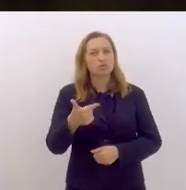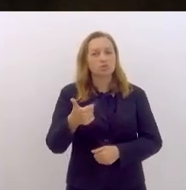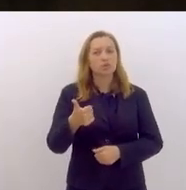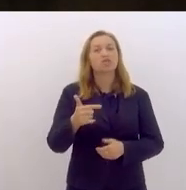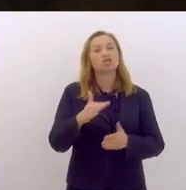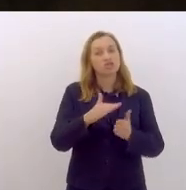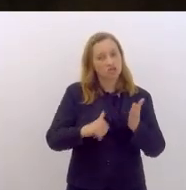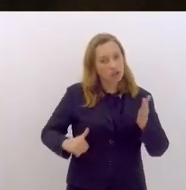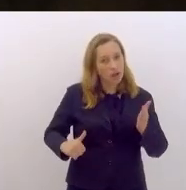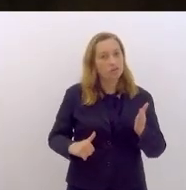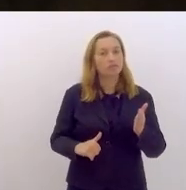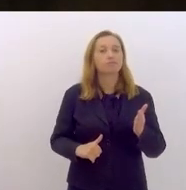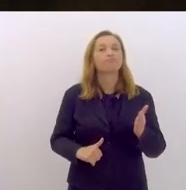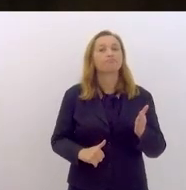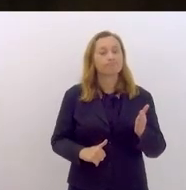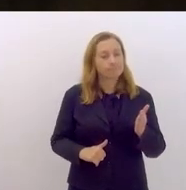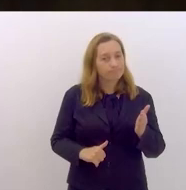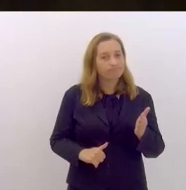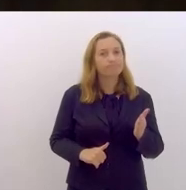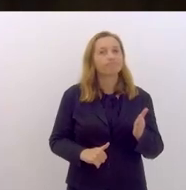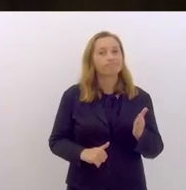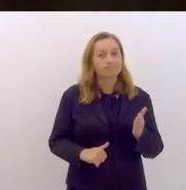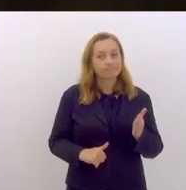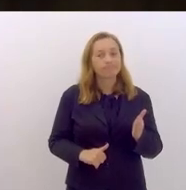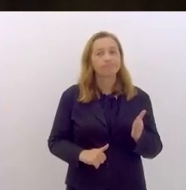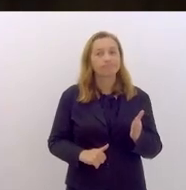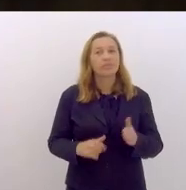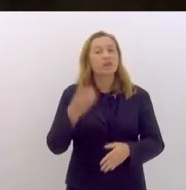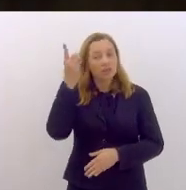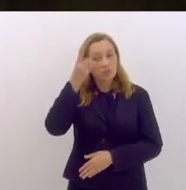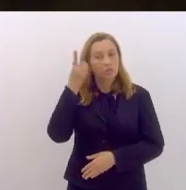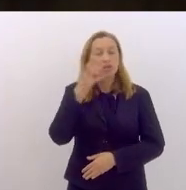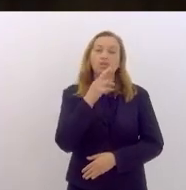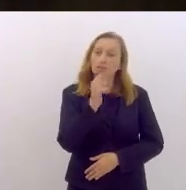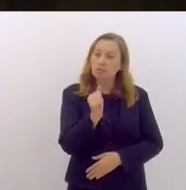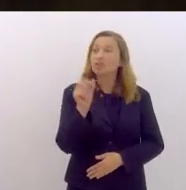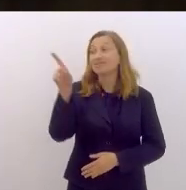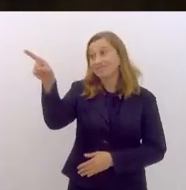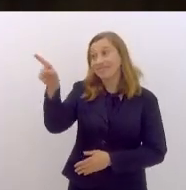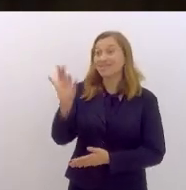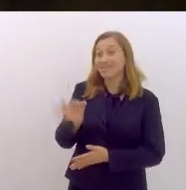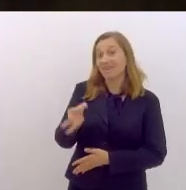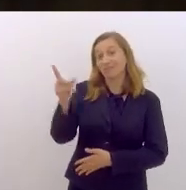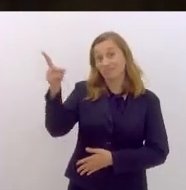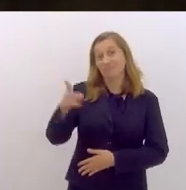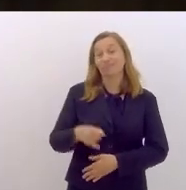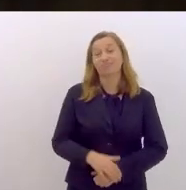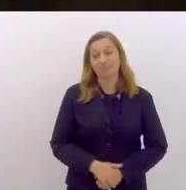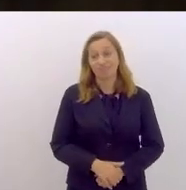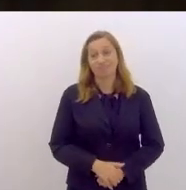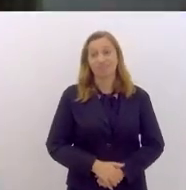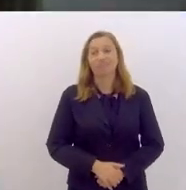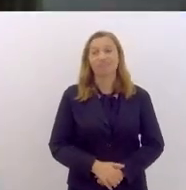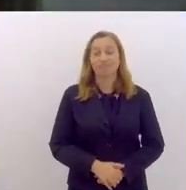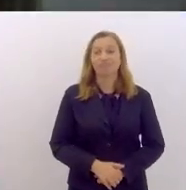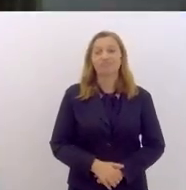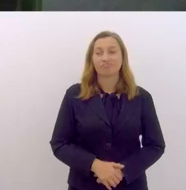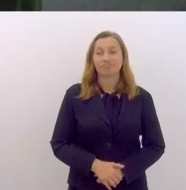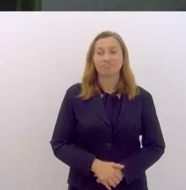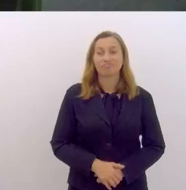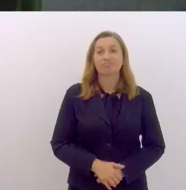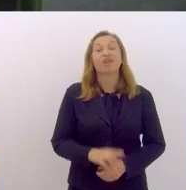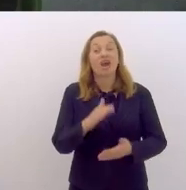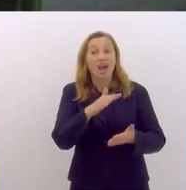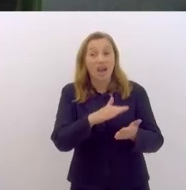caído... O 12. O 12. O deputado Amorim tem razão. Quero o artigo 11 original. Eu quero